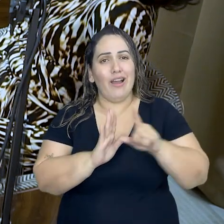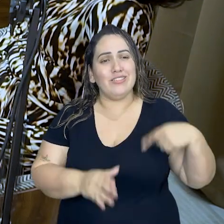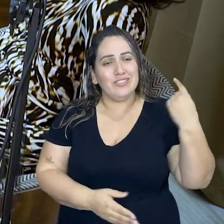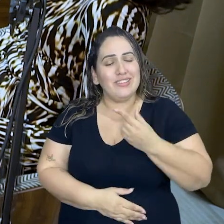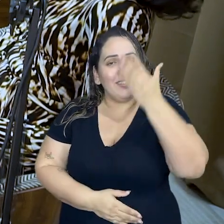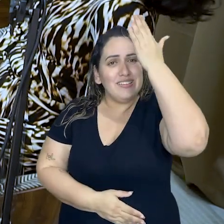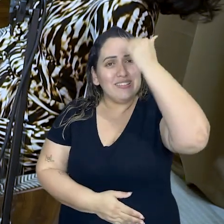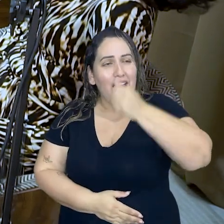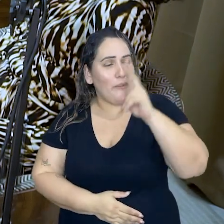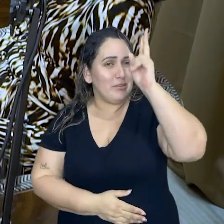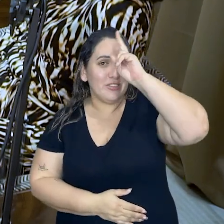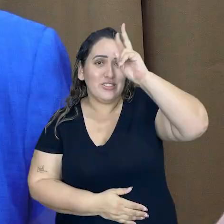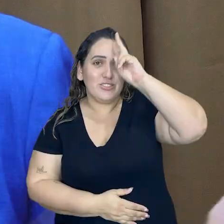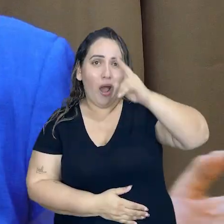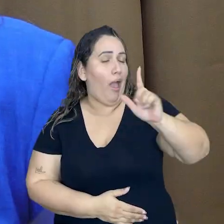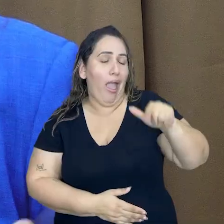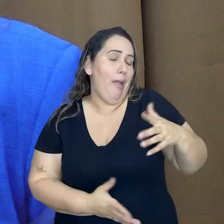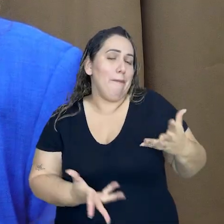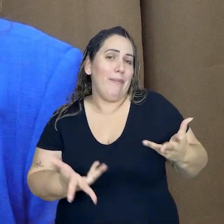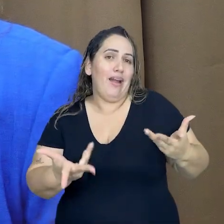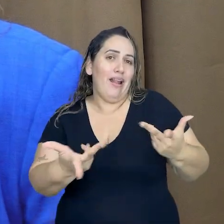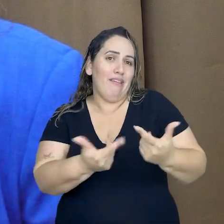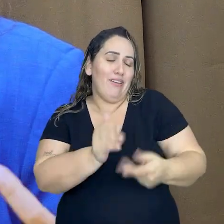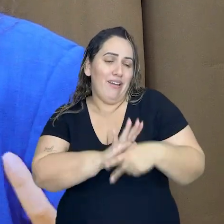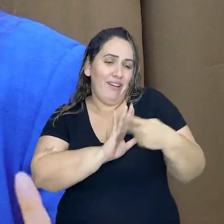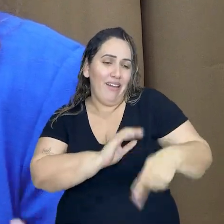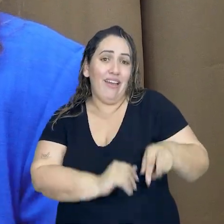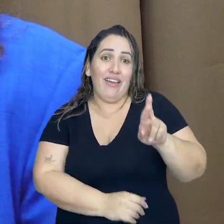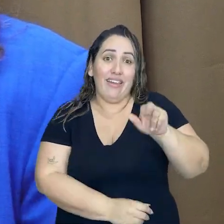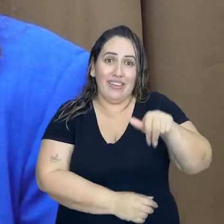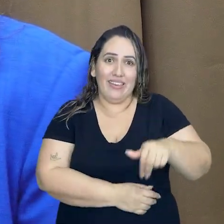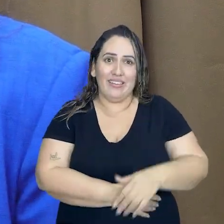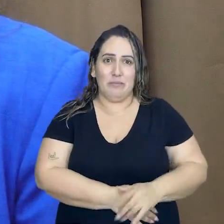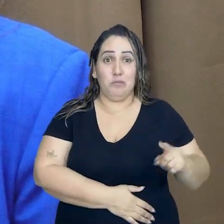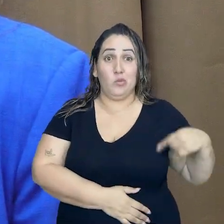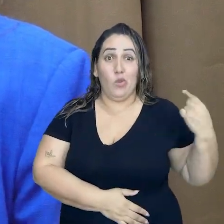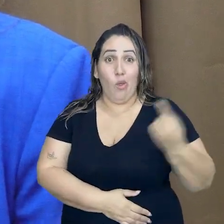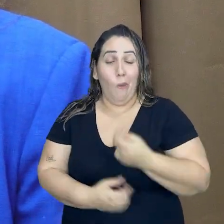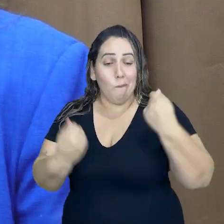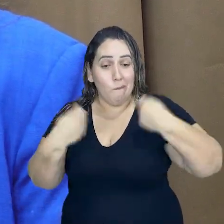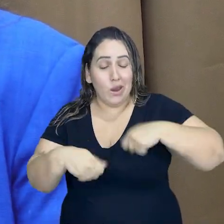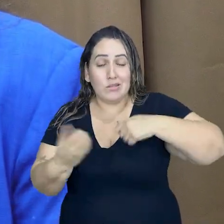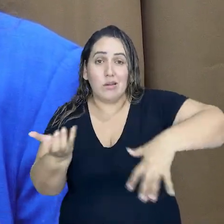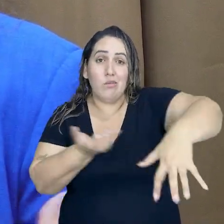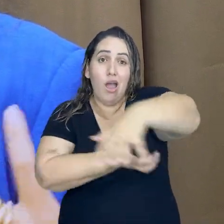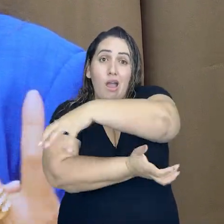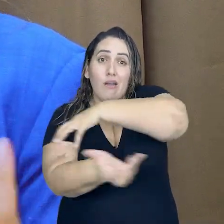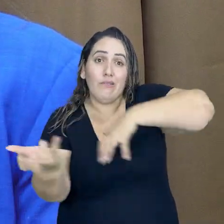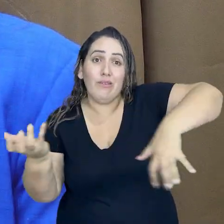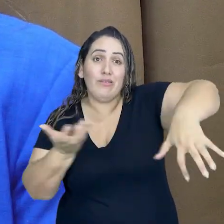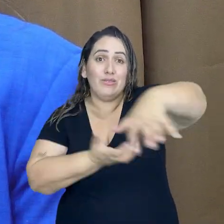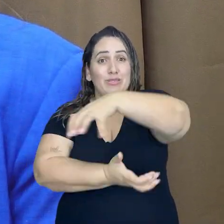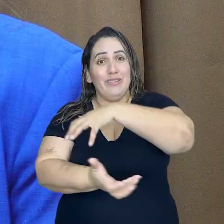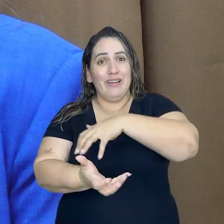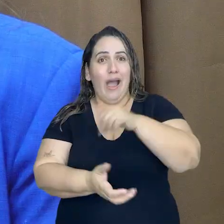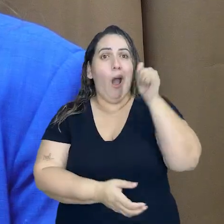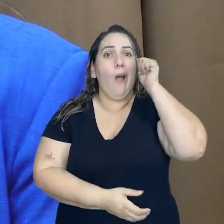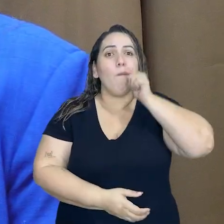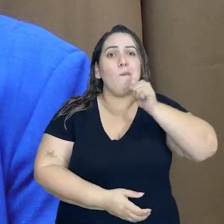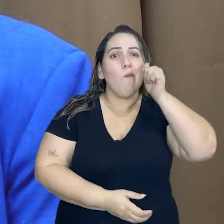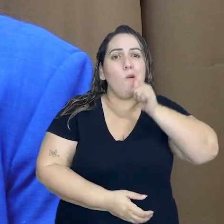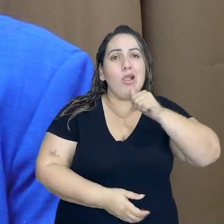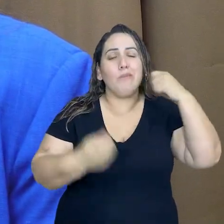perpassa necessariamente pela questão do conhecimento que ela tem, de ter desse